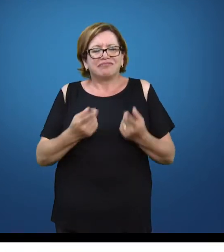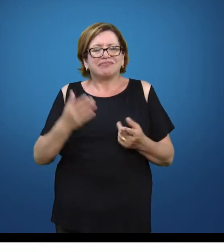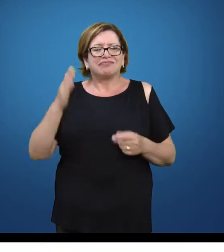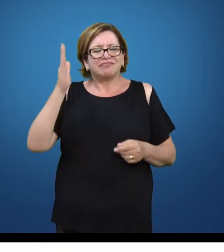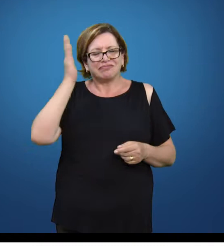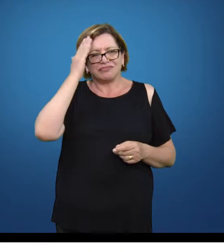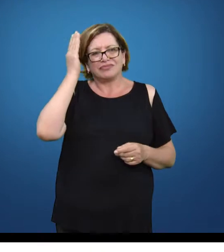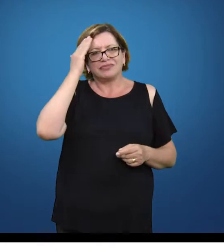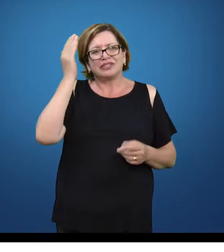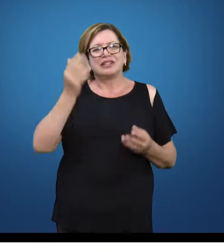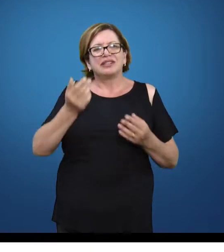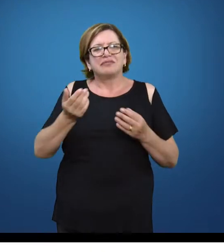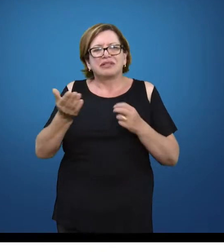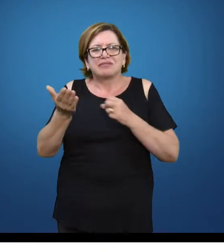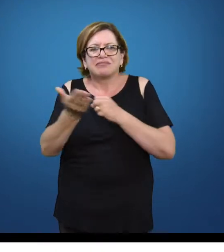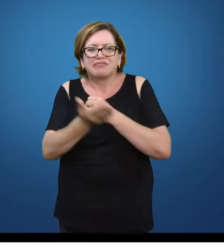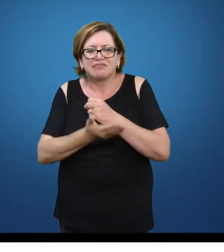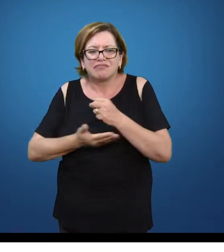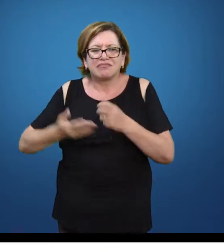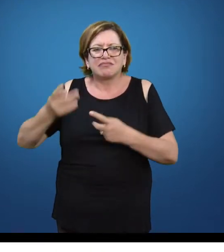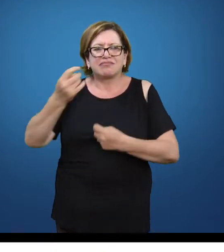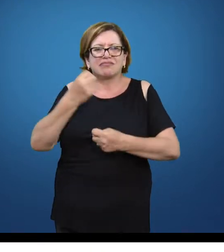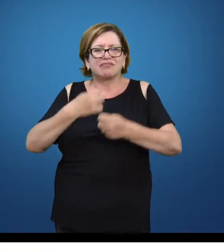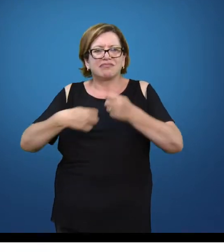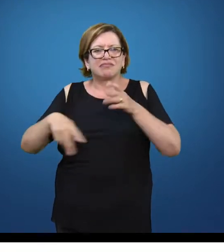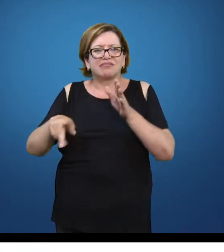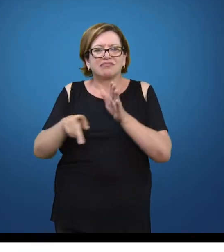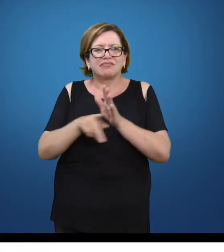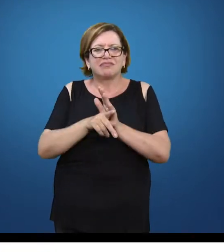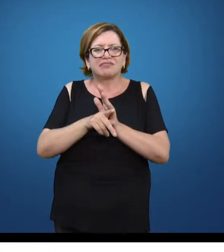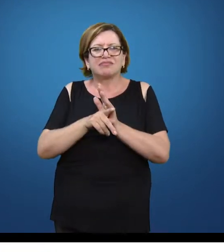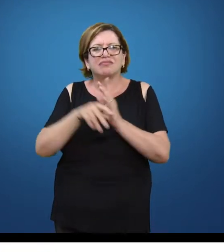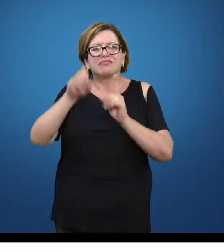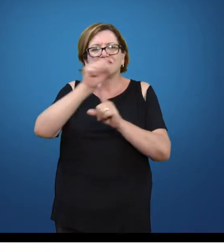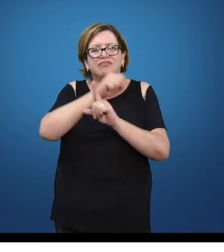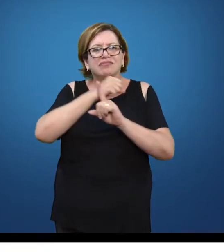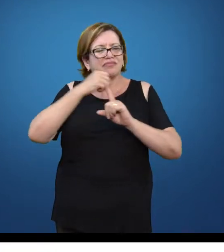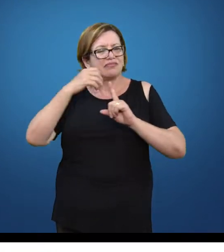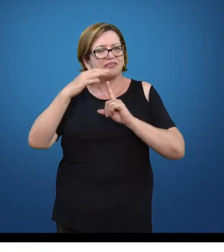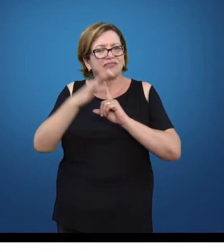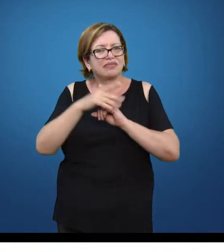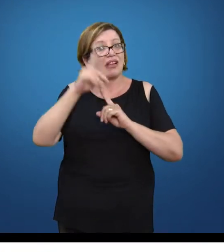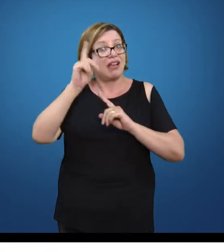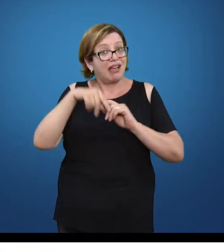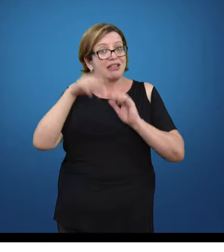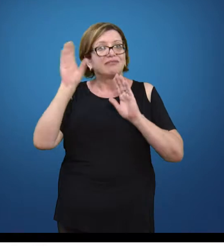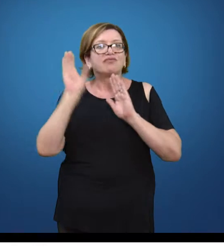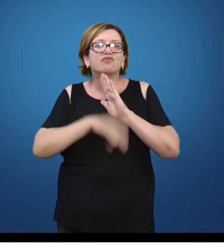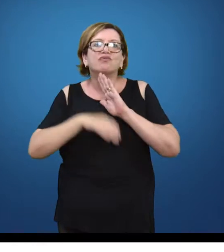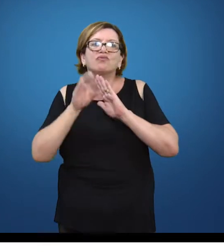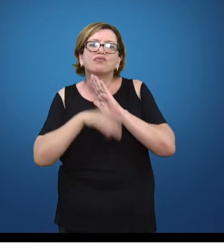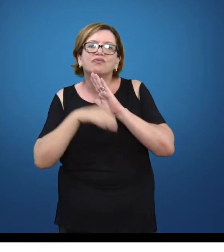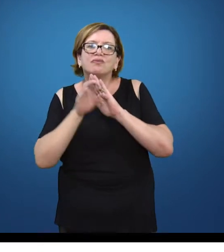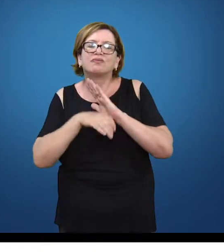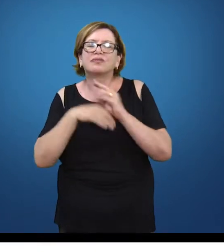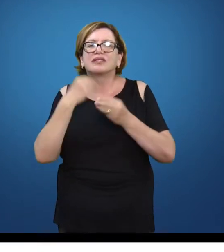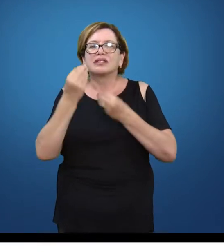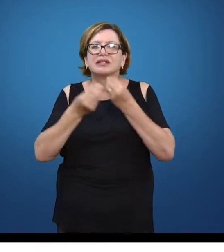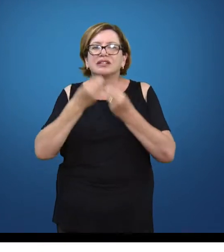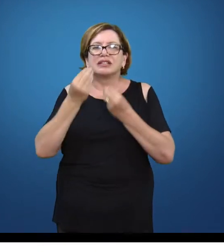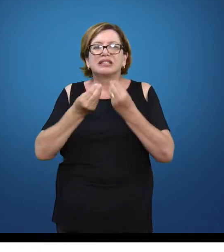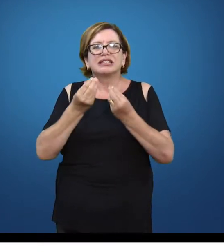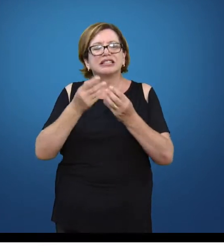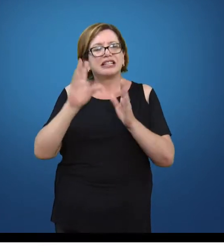que a base econômica da nossa sociedade, ela é uma base capitalista. Ou seja,